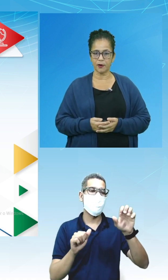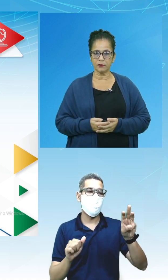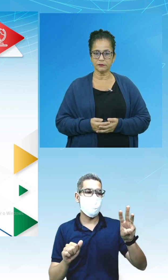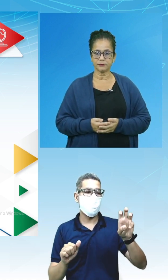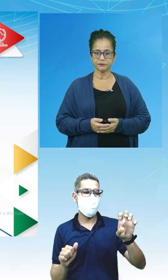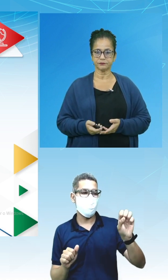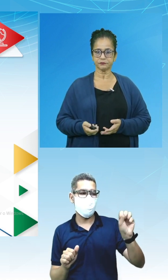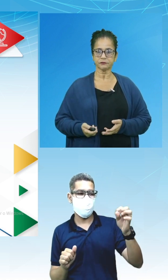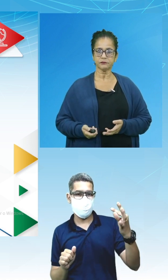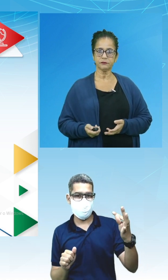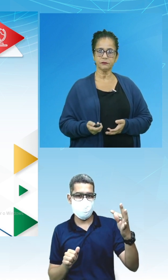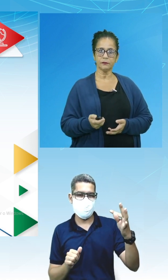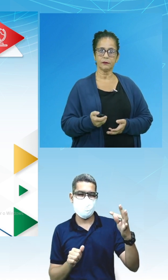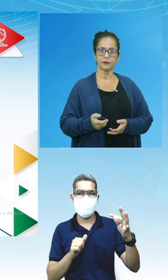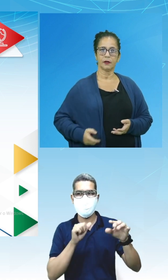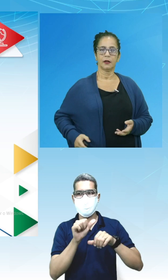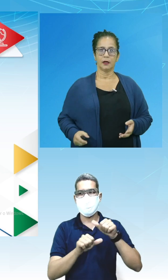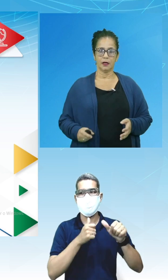tá bom?